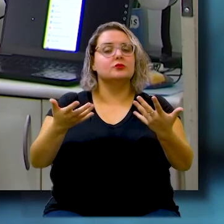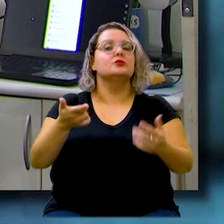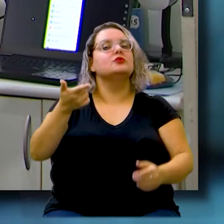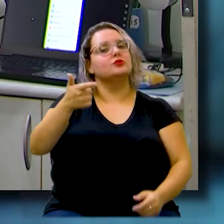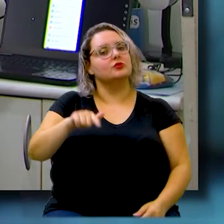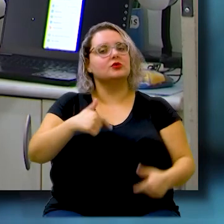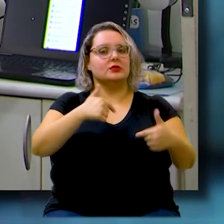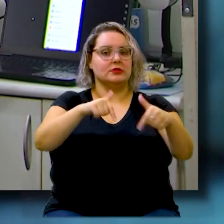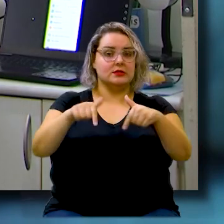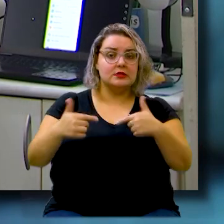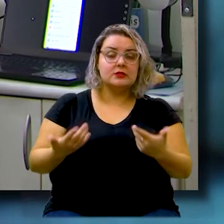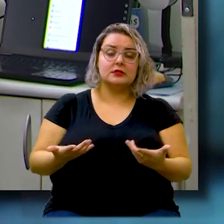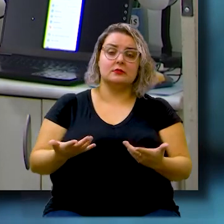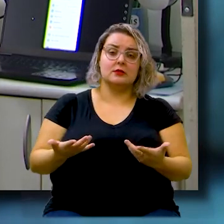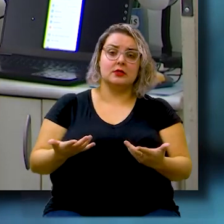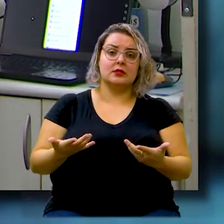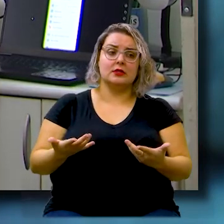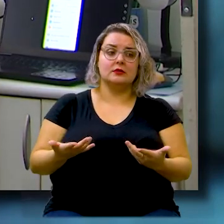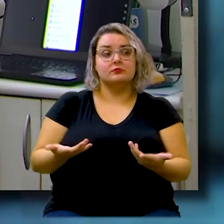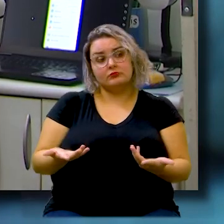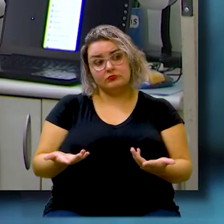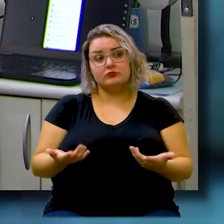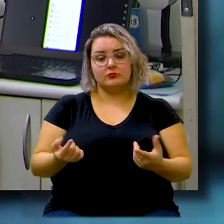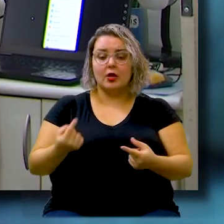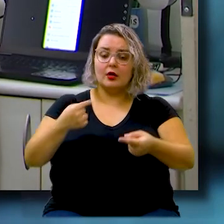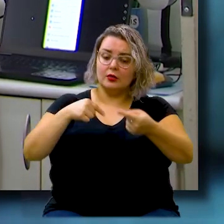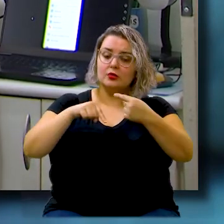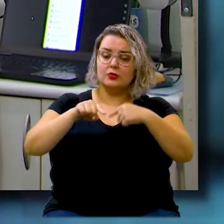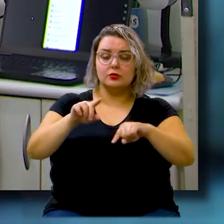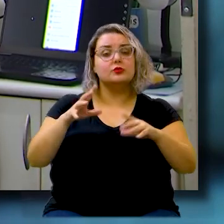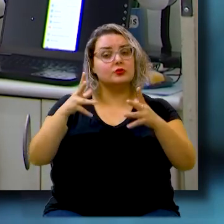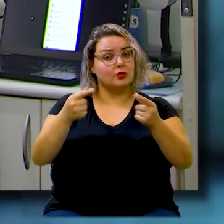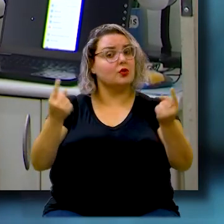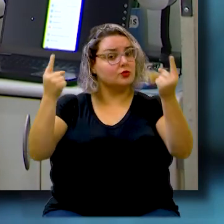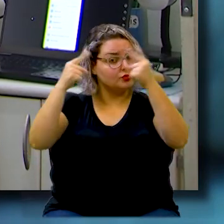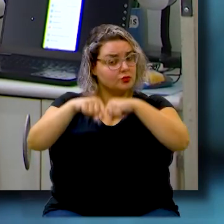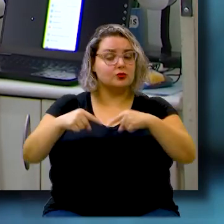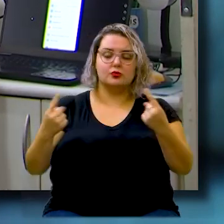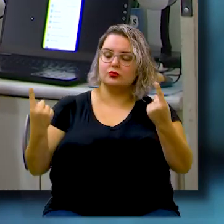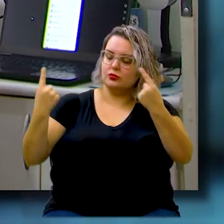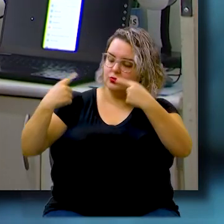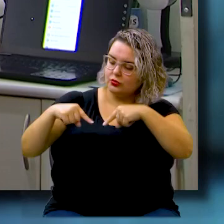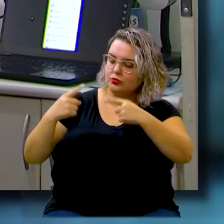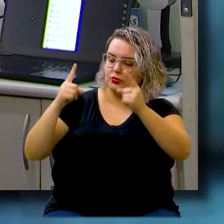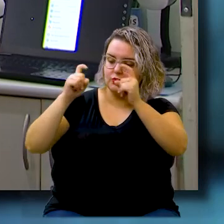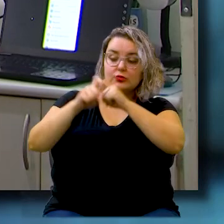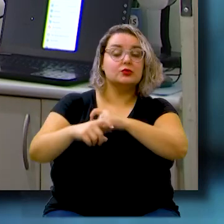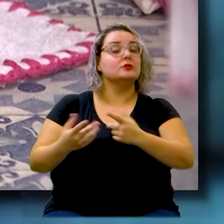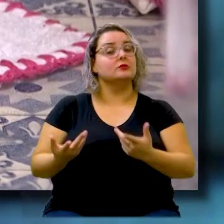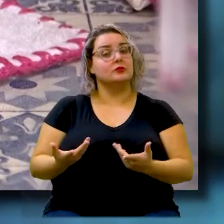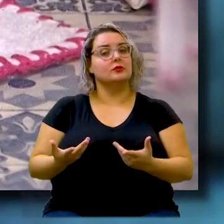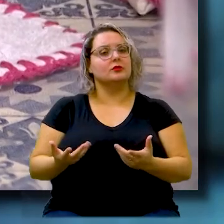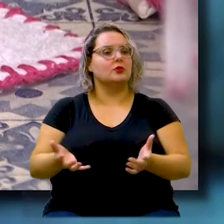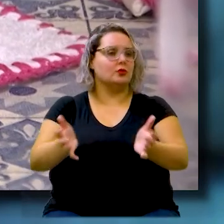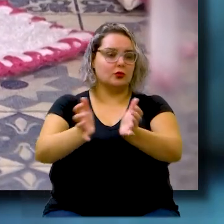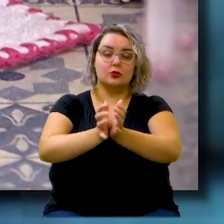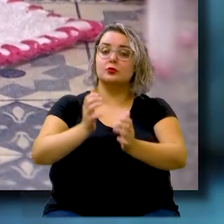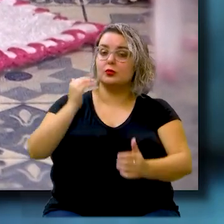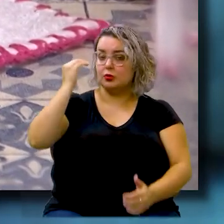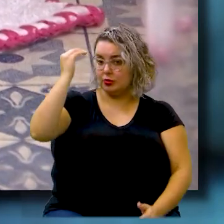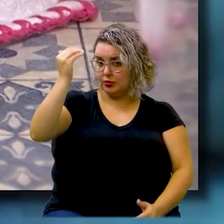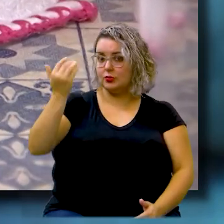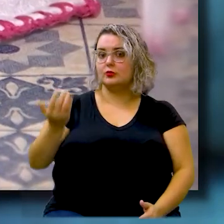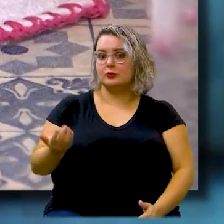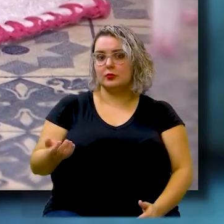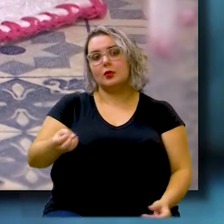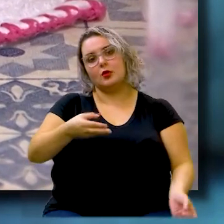esse trabalho e de estar aí superando todos os desafios, né? O próprio grupo de adultos, né, que é uma coisa